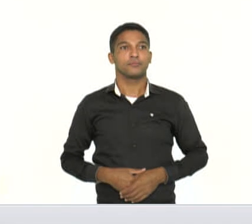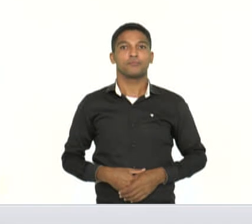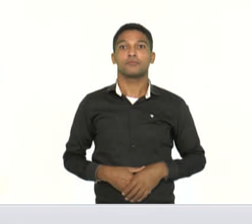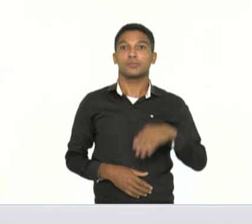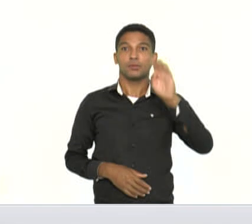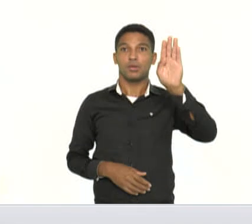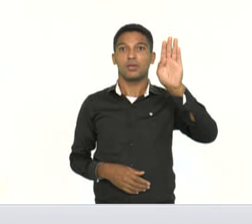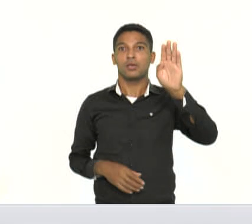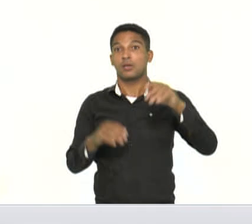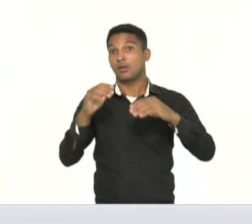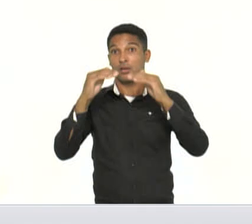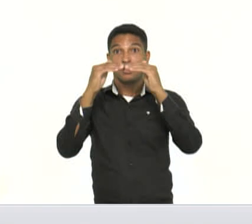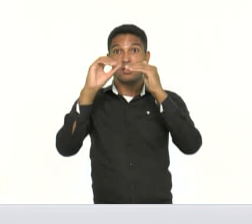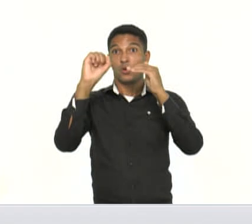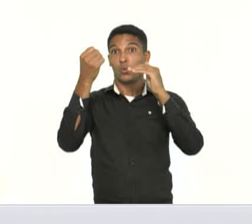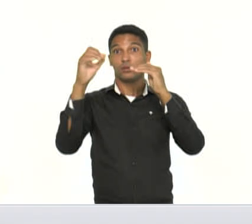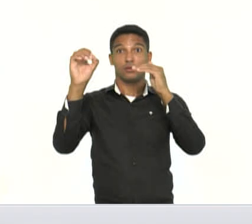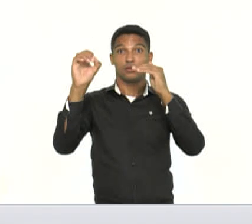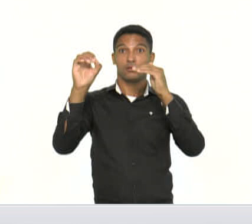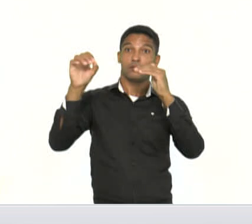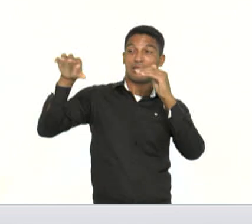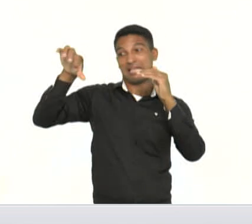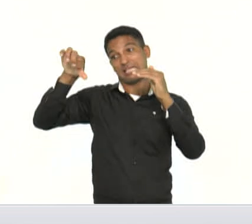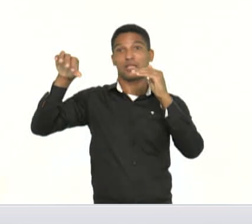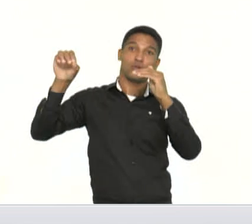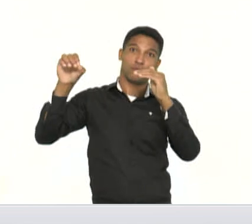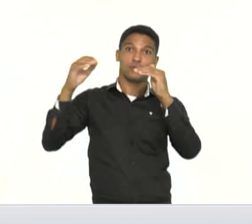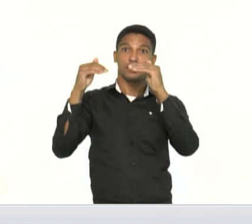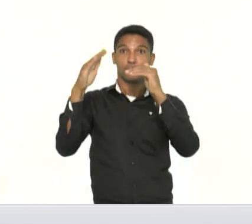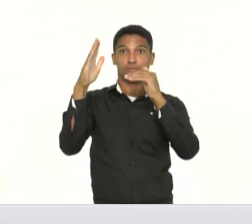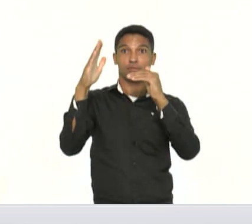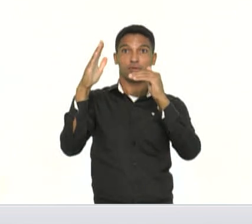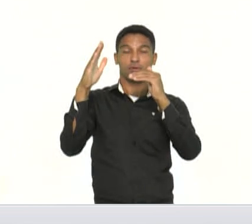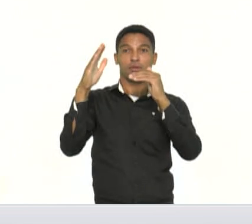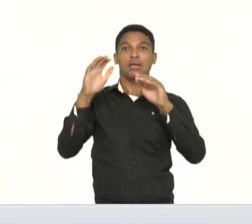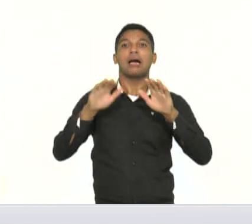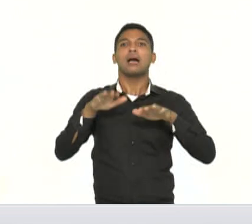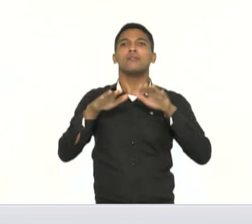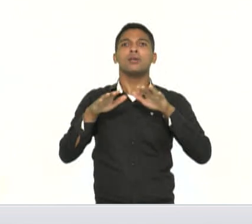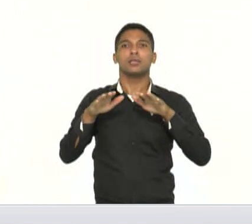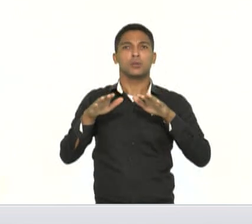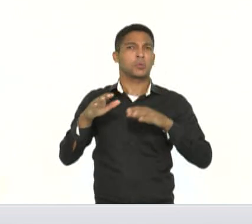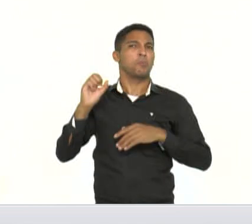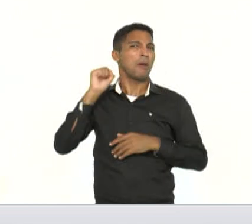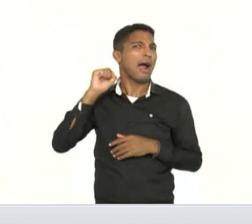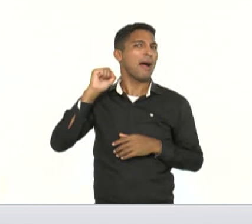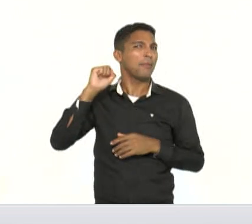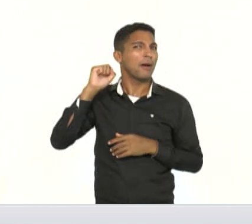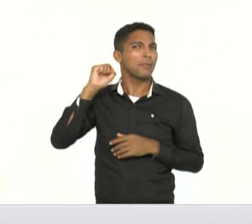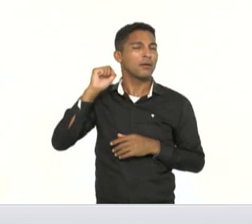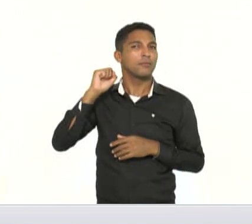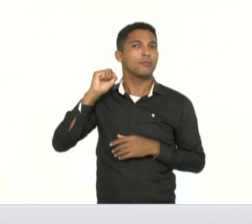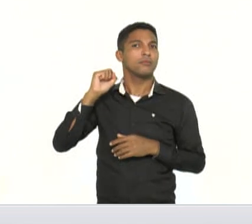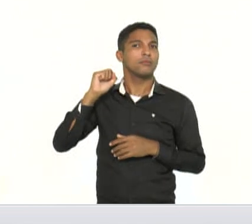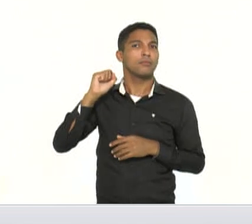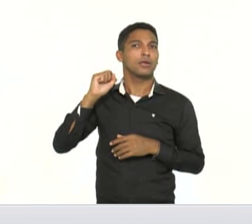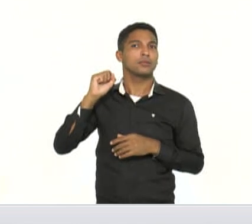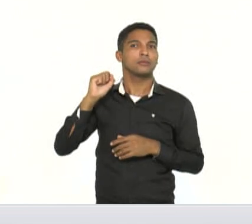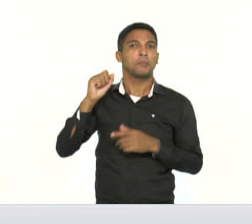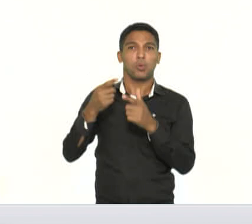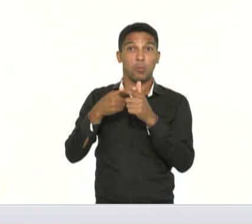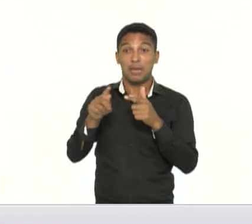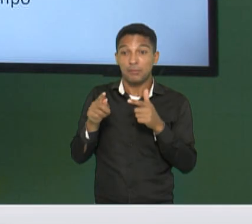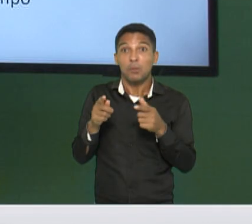e 90 decibéis, os efeitos do som alto demoram a surgir, mas se agravam com o passar do tempo. Isso